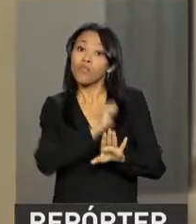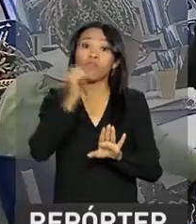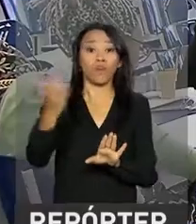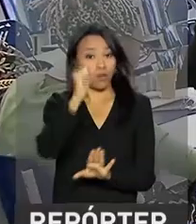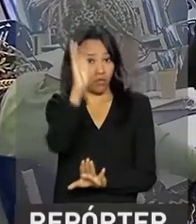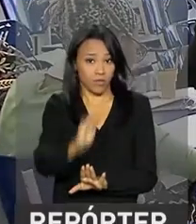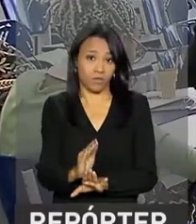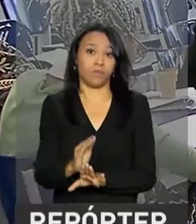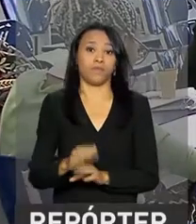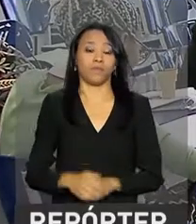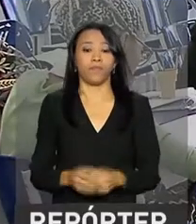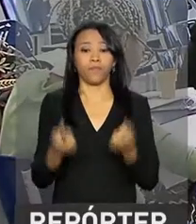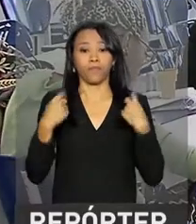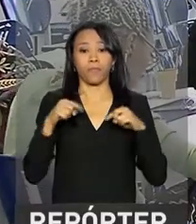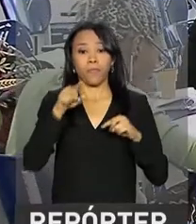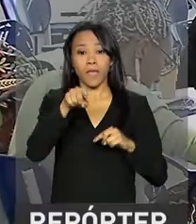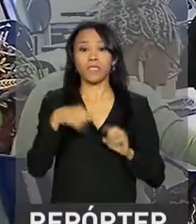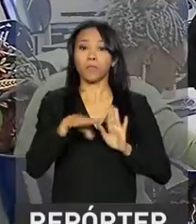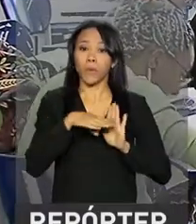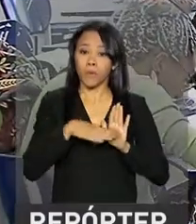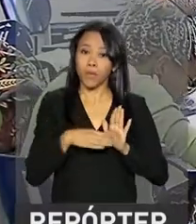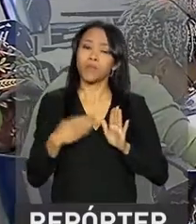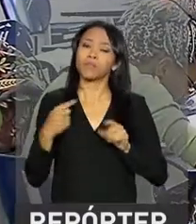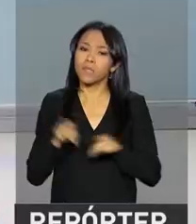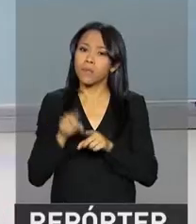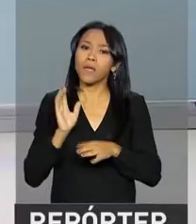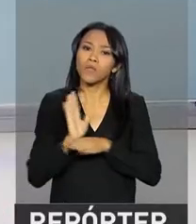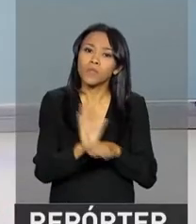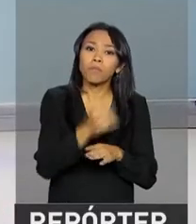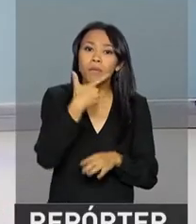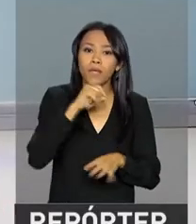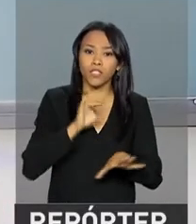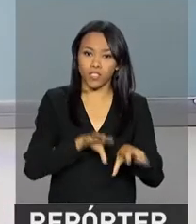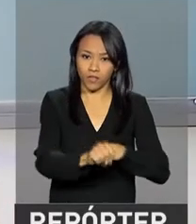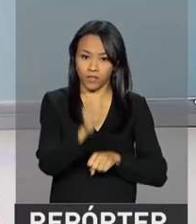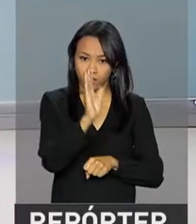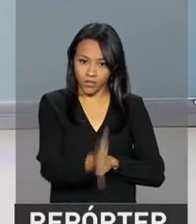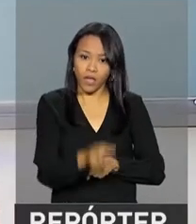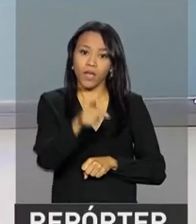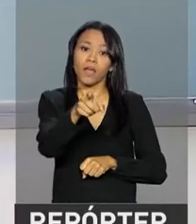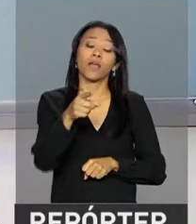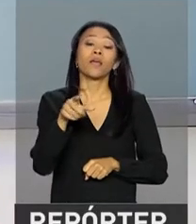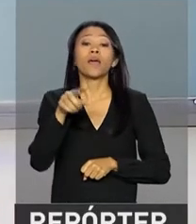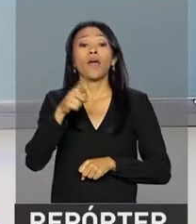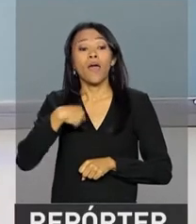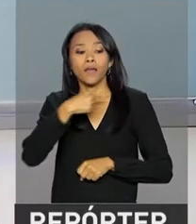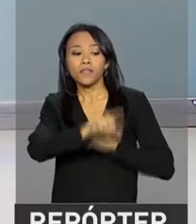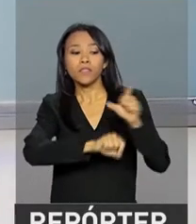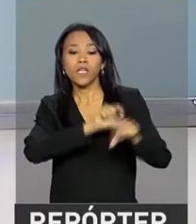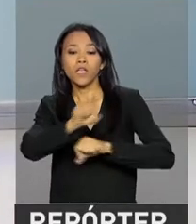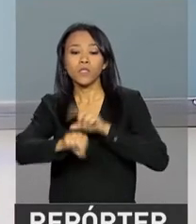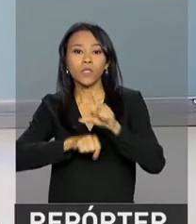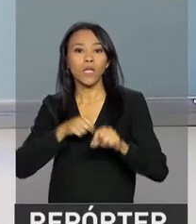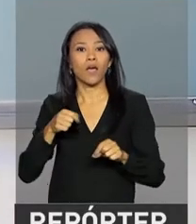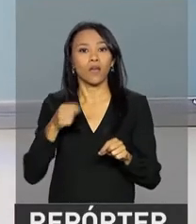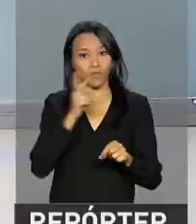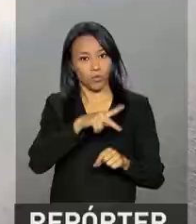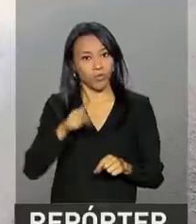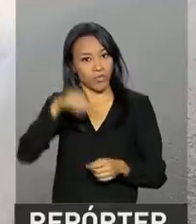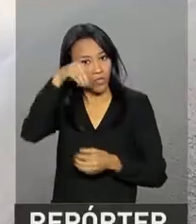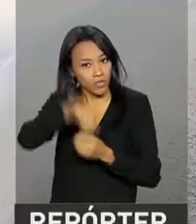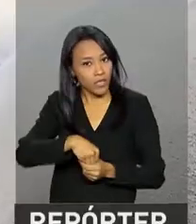país o programa beneficia também que está se formando os professores do idioma sem fronteiras são selecionados na própria universidade